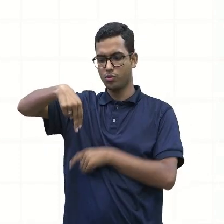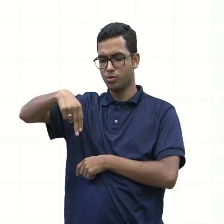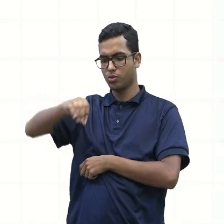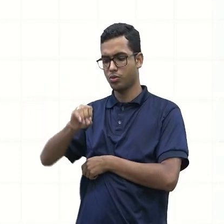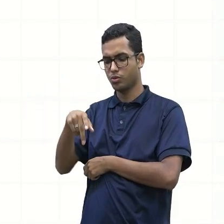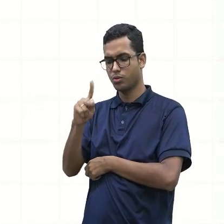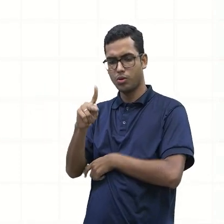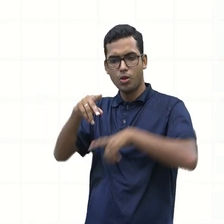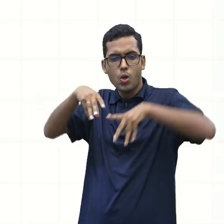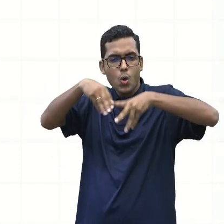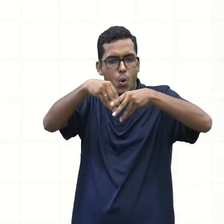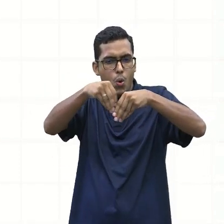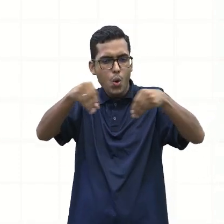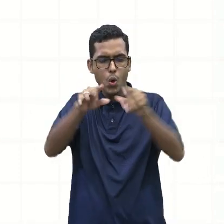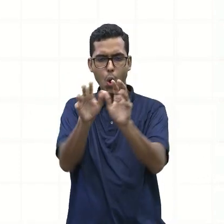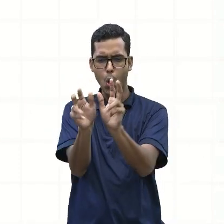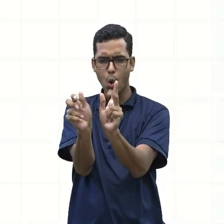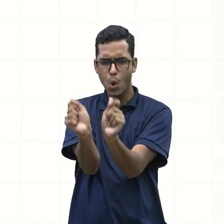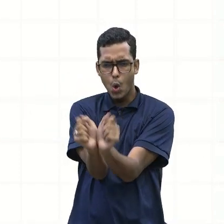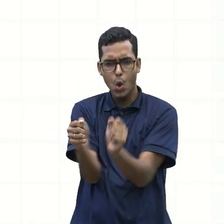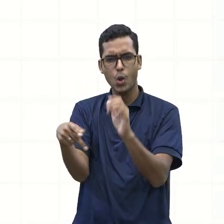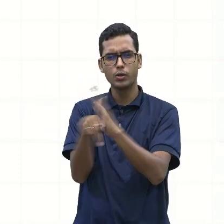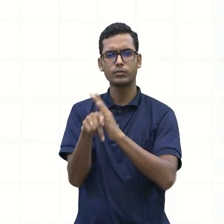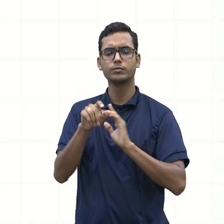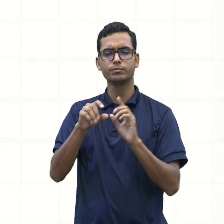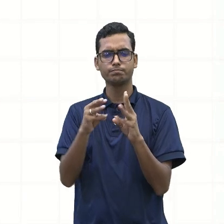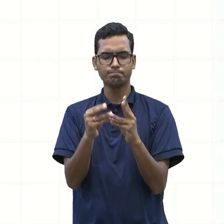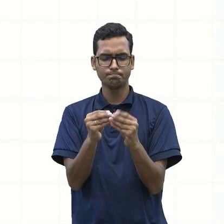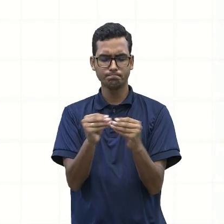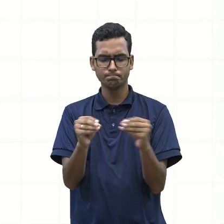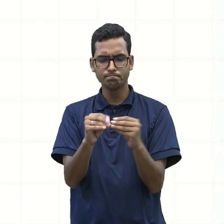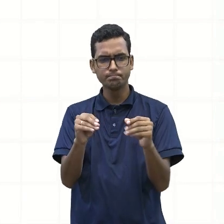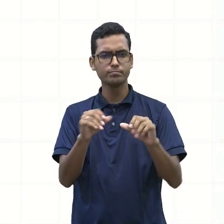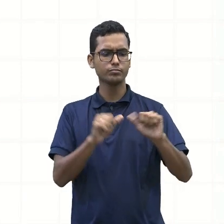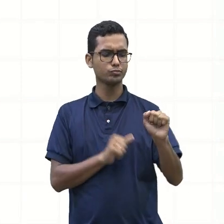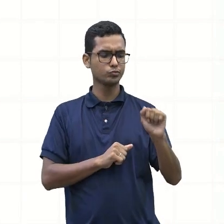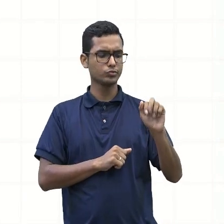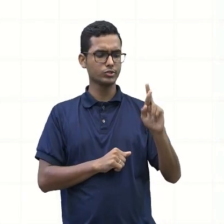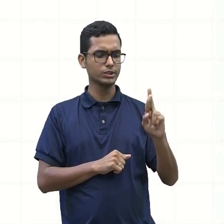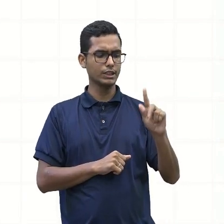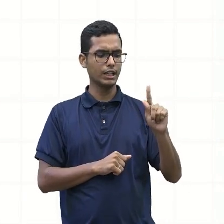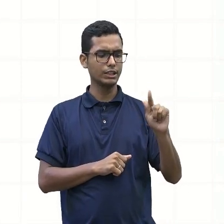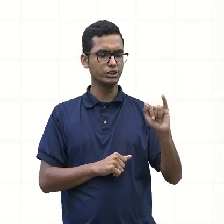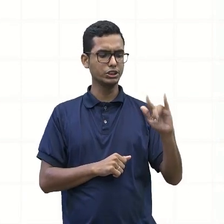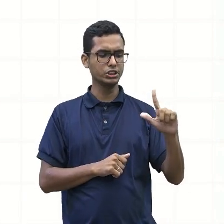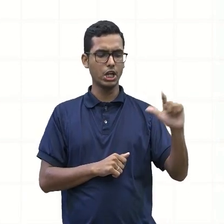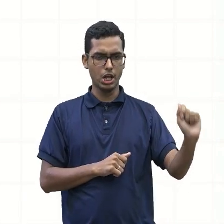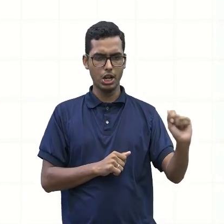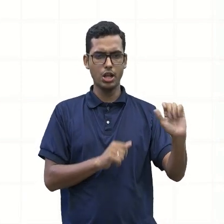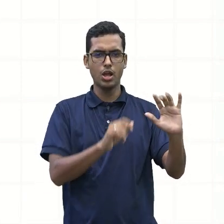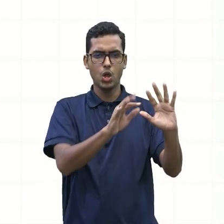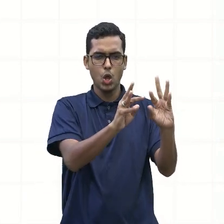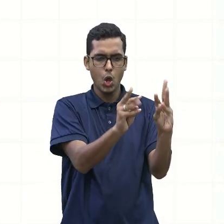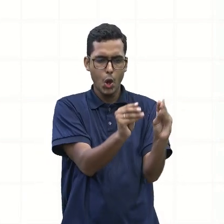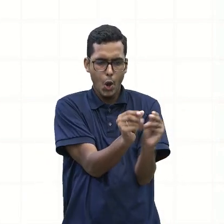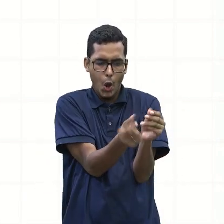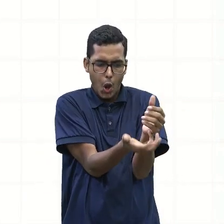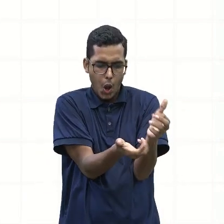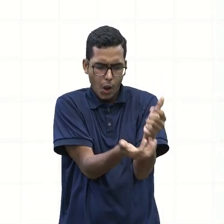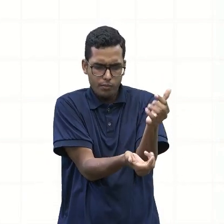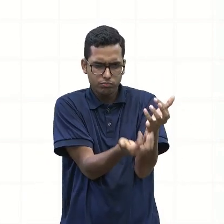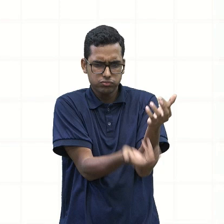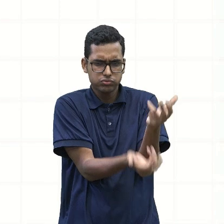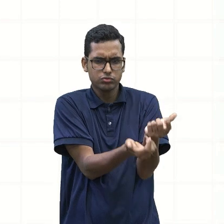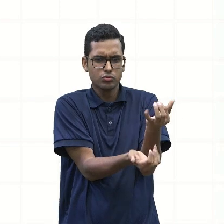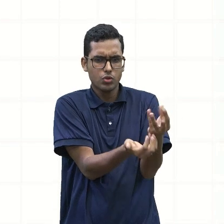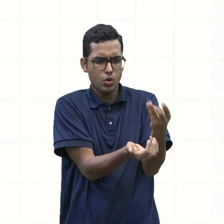terracota, que é a argila cozida, e eles acabavam ali fazendo a escultura a partir desse